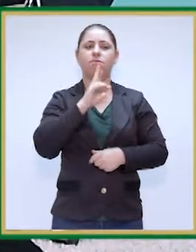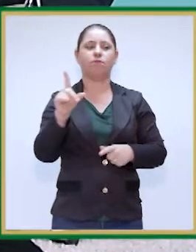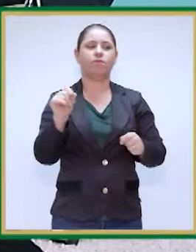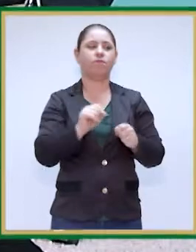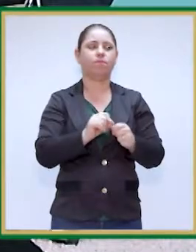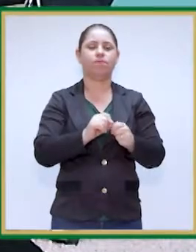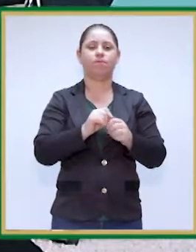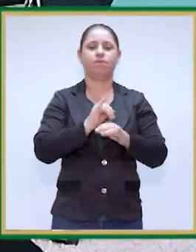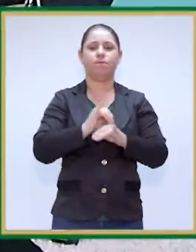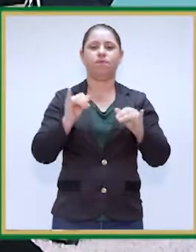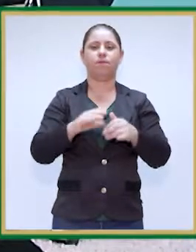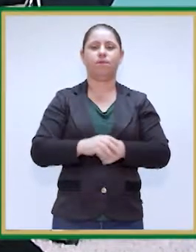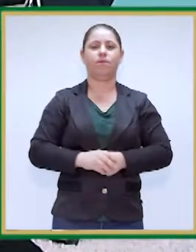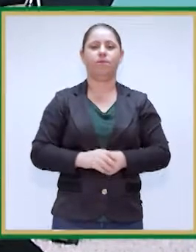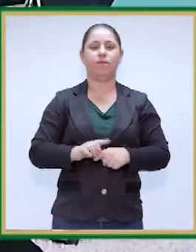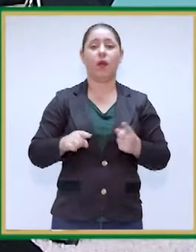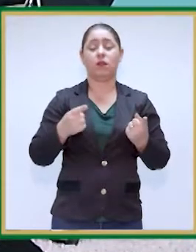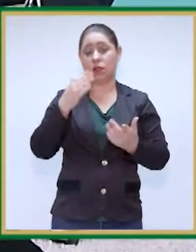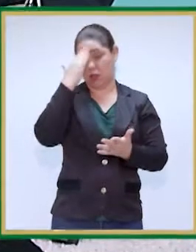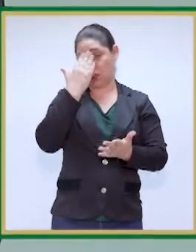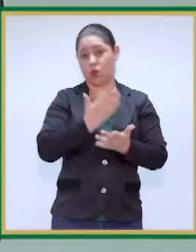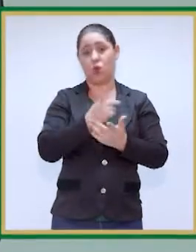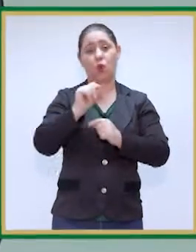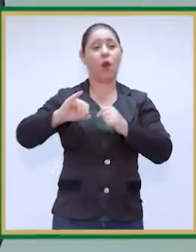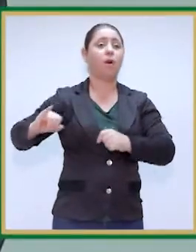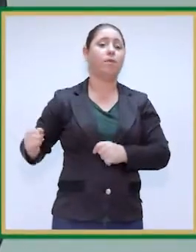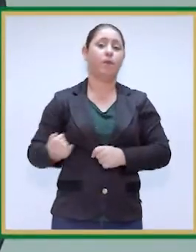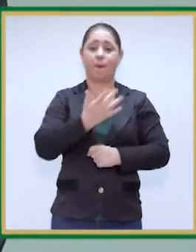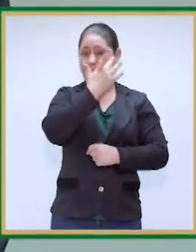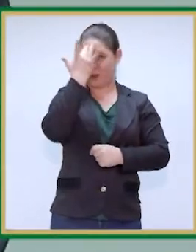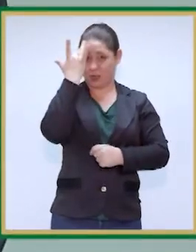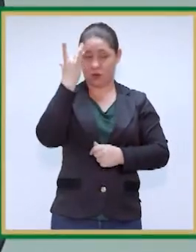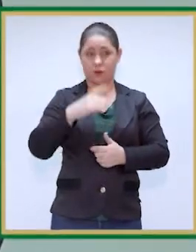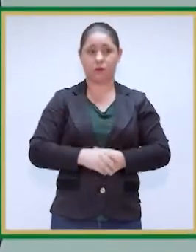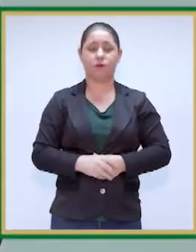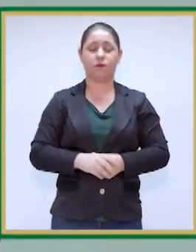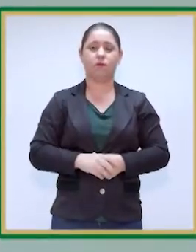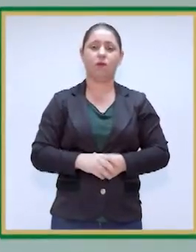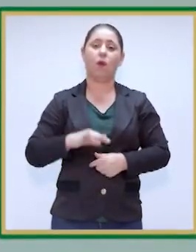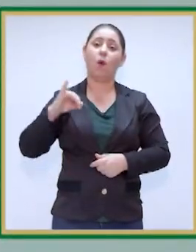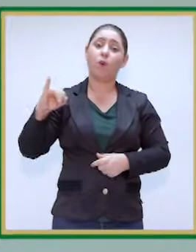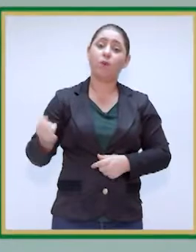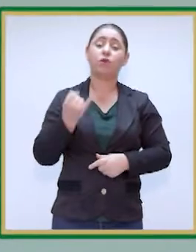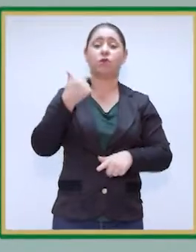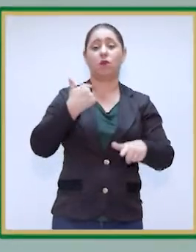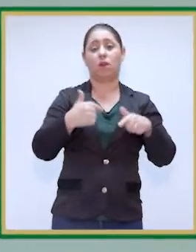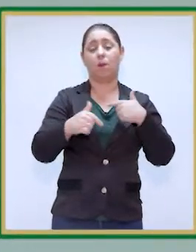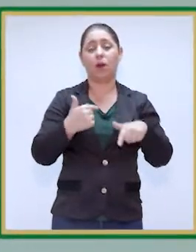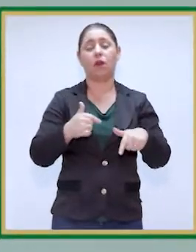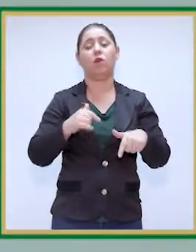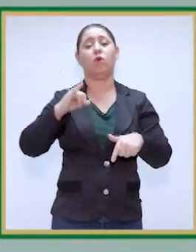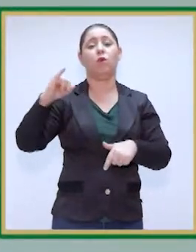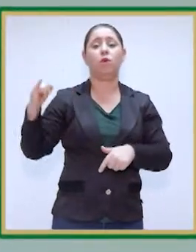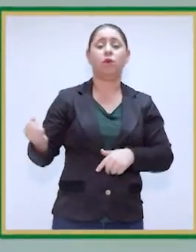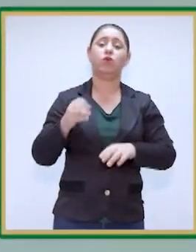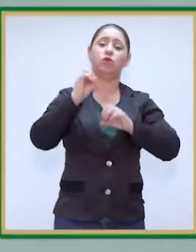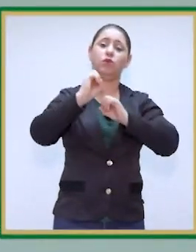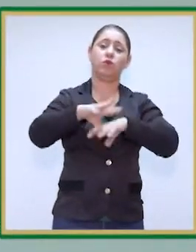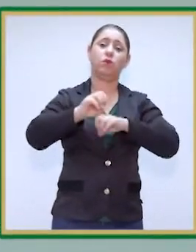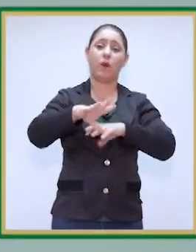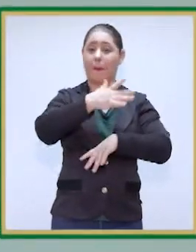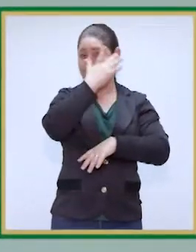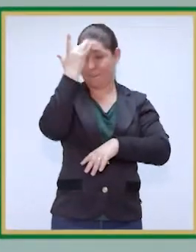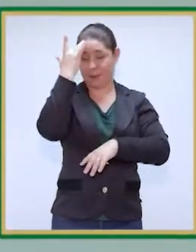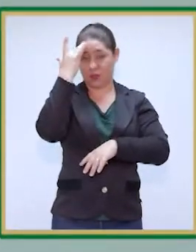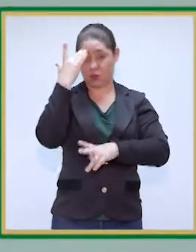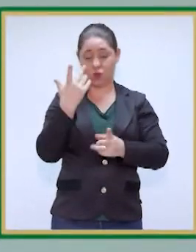dar, mas o que eu acredito é o seguinte: a gente precisa dar oportunidade para as pessoas. Seja oportunidade de trabalho, seja oportunidade de